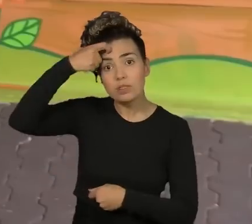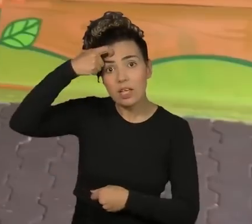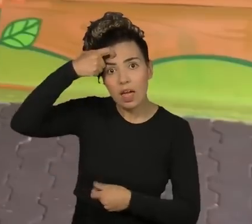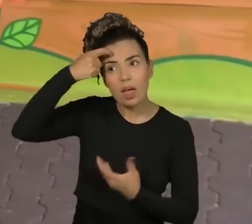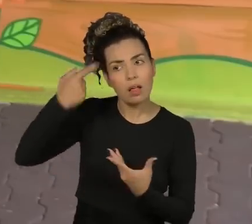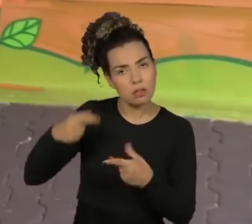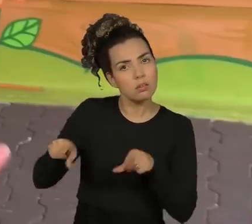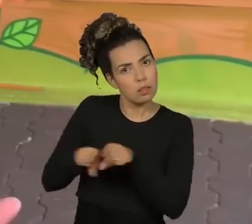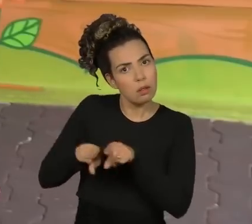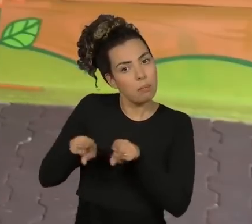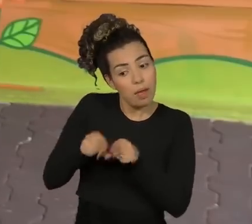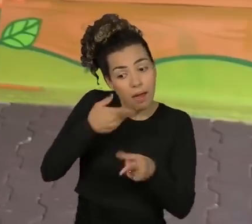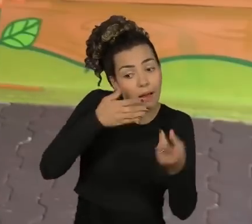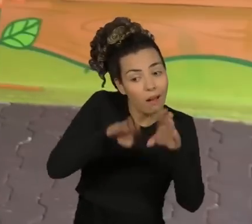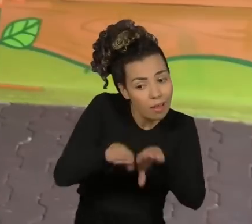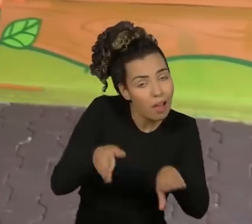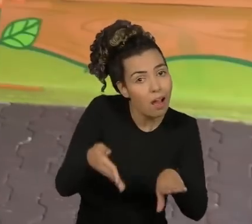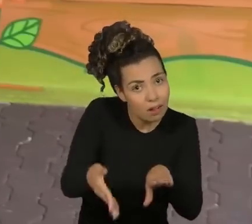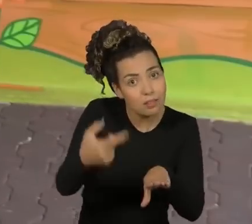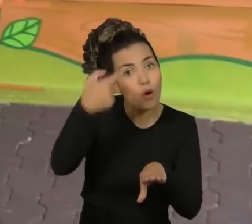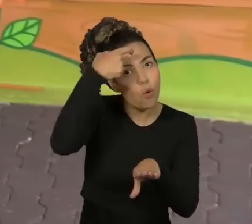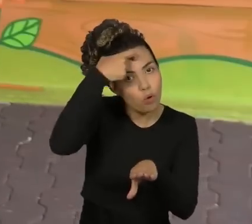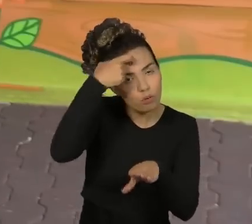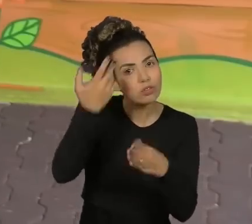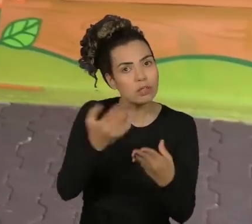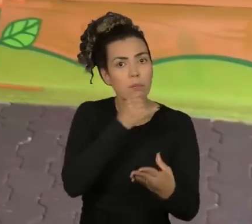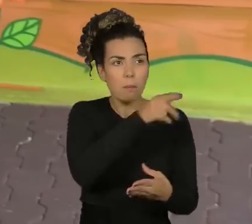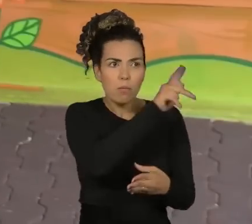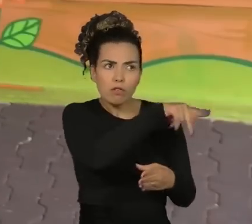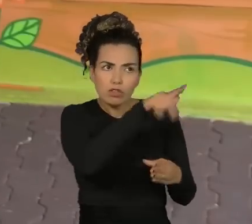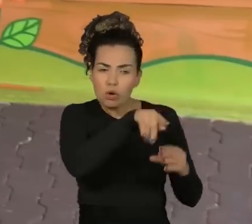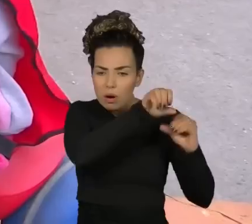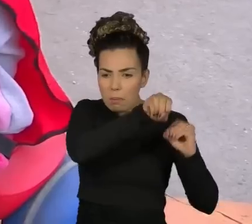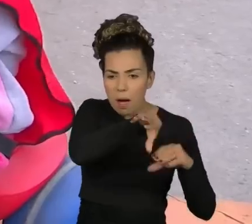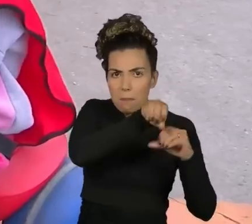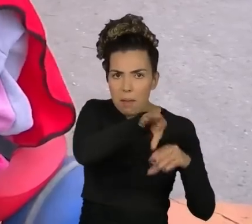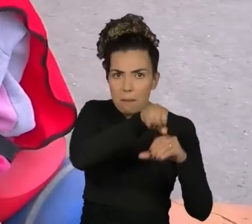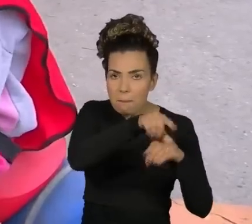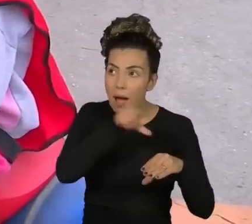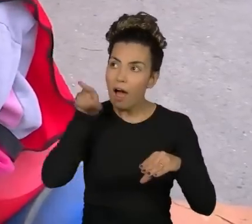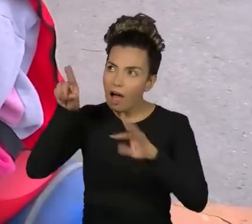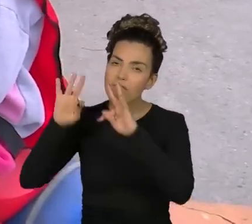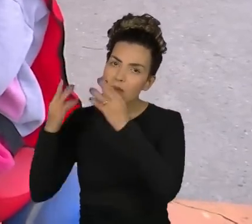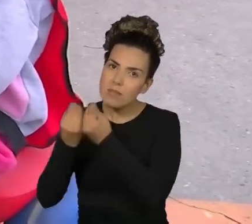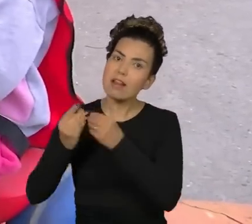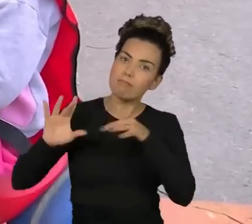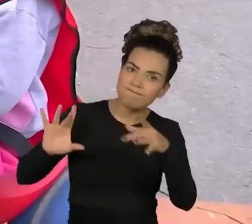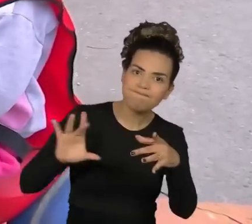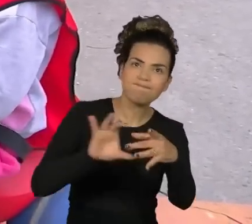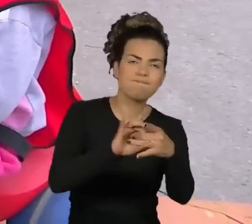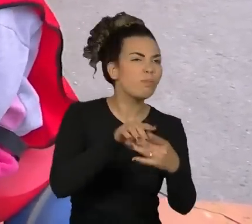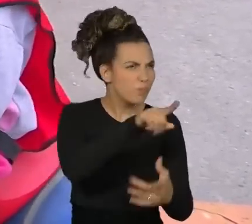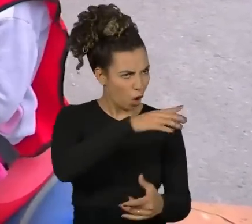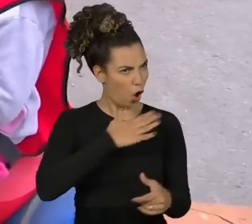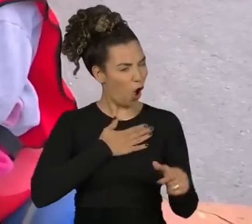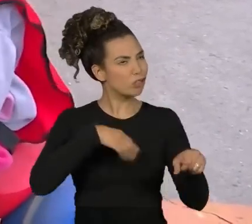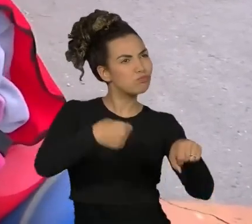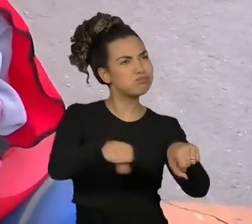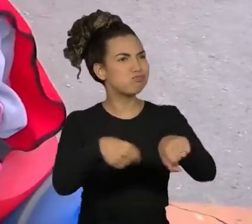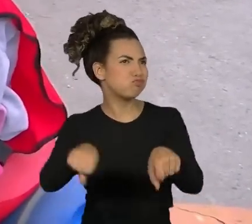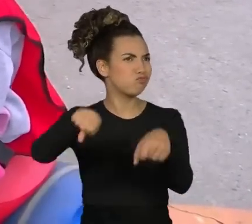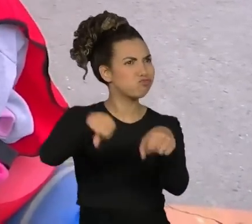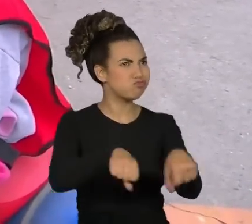e automaticamente as crianças, reforçando tudo aquilo que a professora Leide tem ensinado. Você gosta de dirigir a sua motoca?